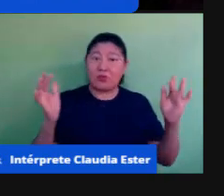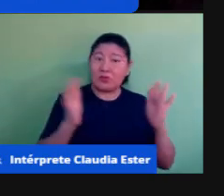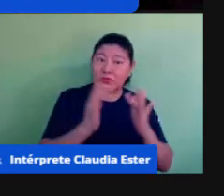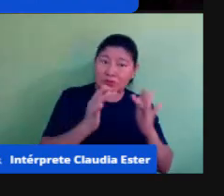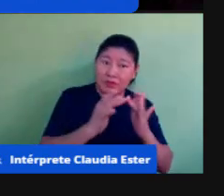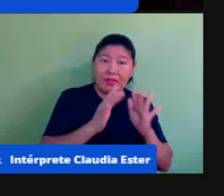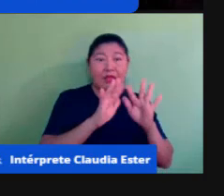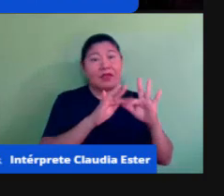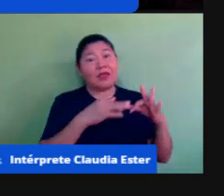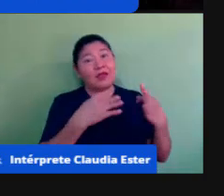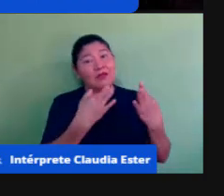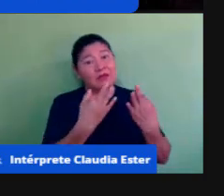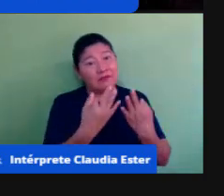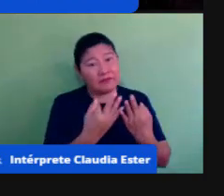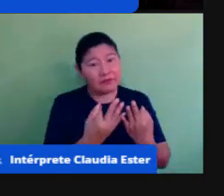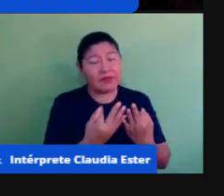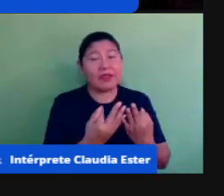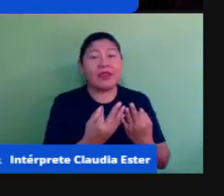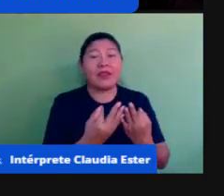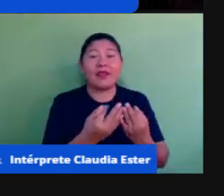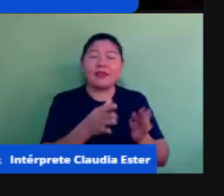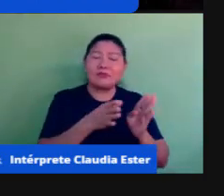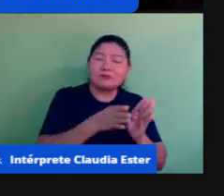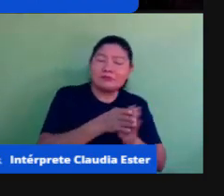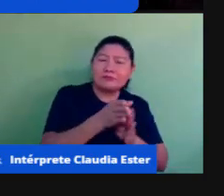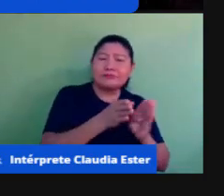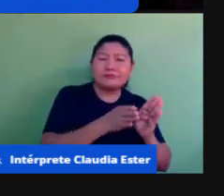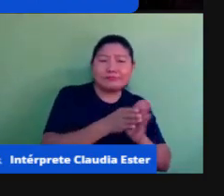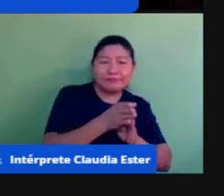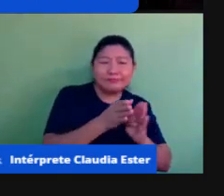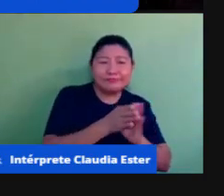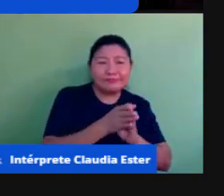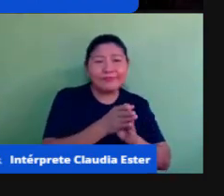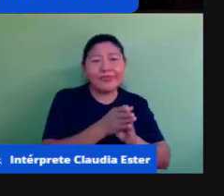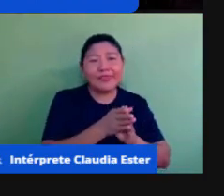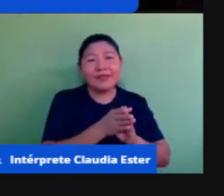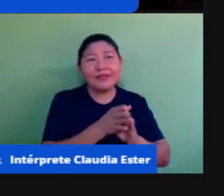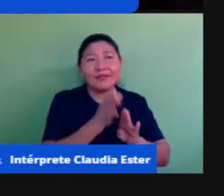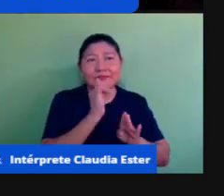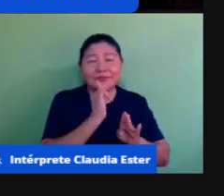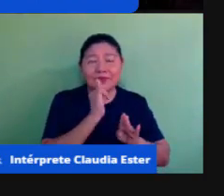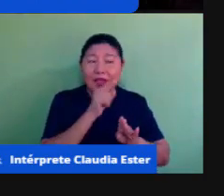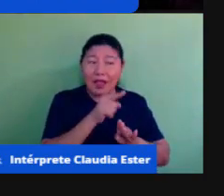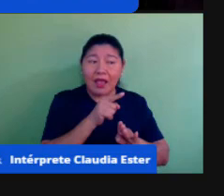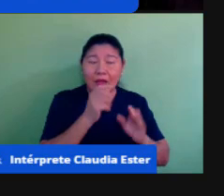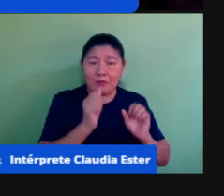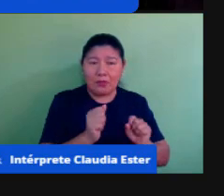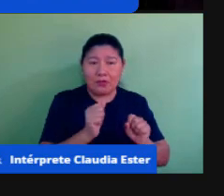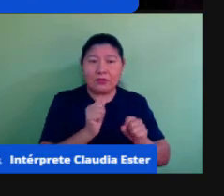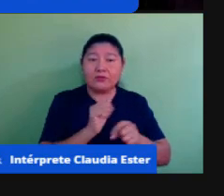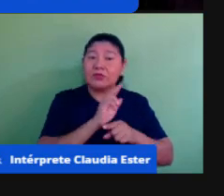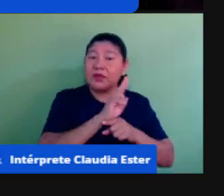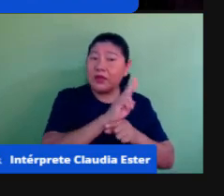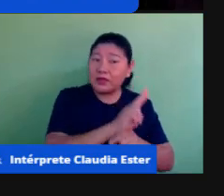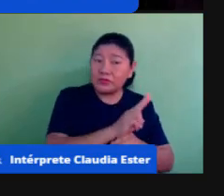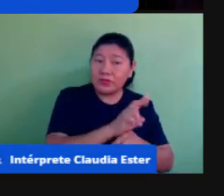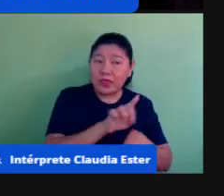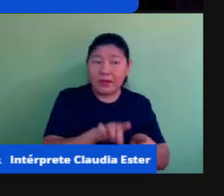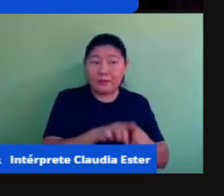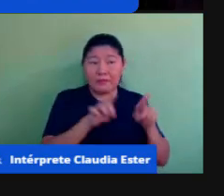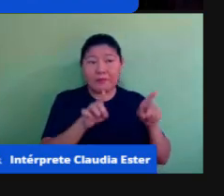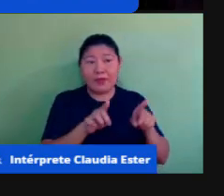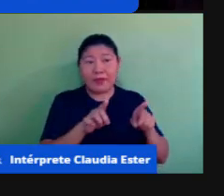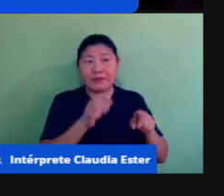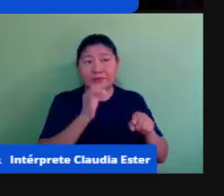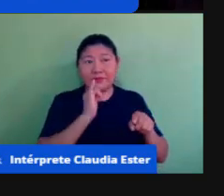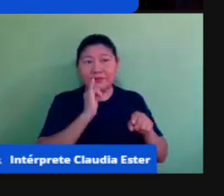não fizessem intervenções, né? Que você vai conseguir avaliar até onde o seu aluno está respondendo, porque ele não pode sair e voltar para